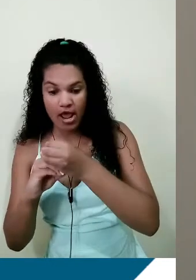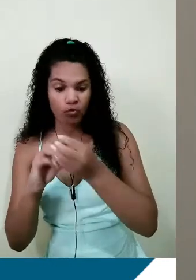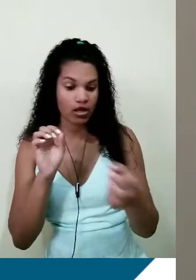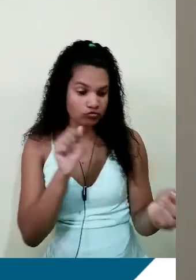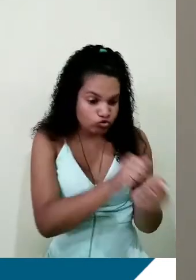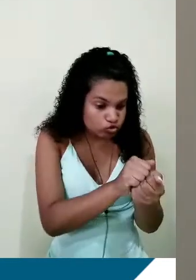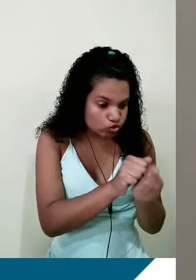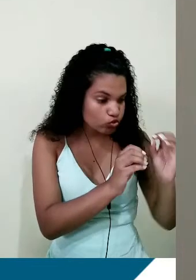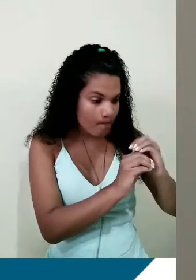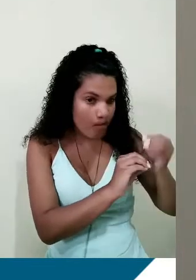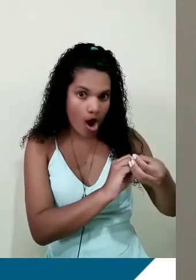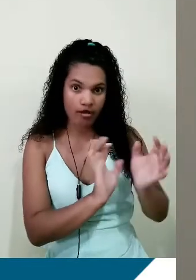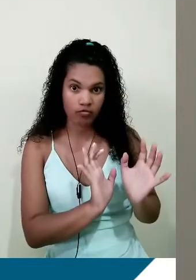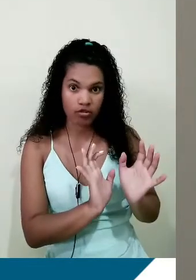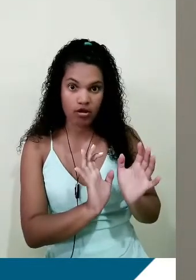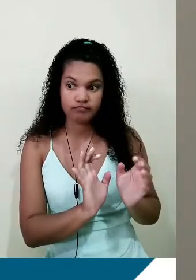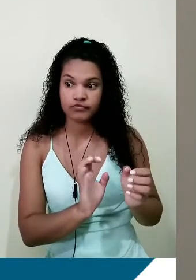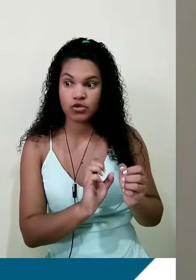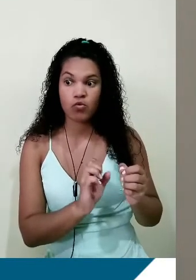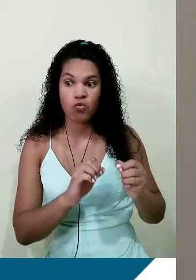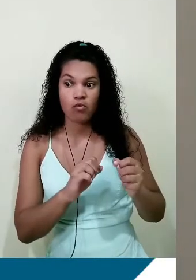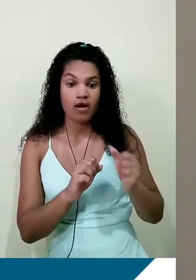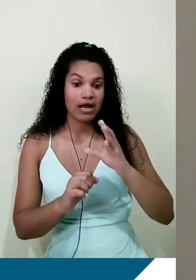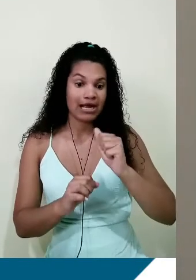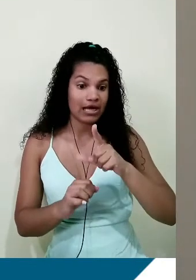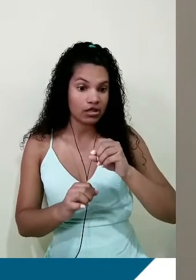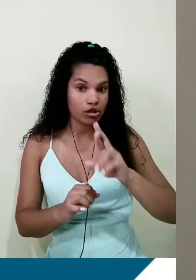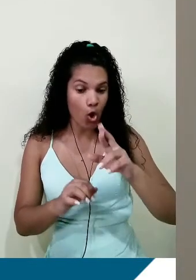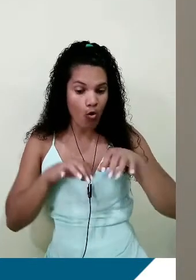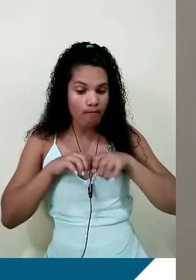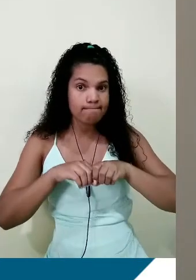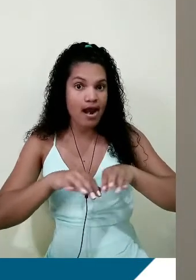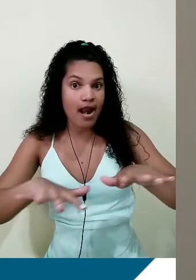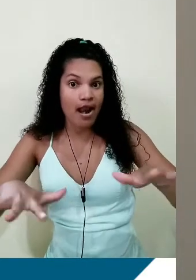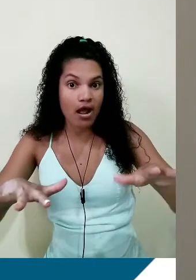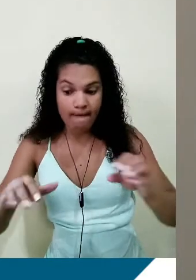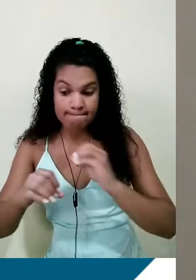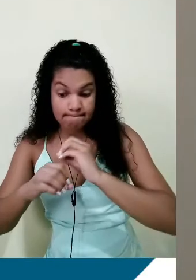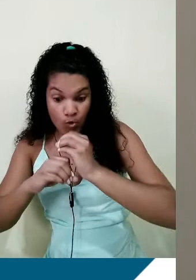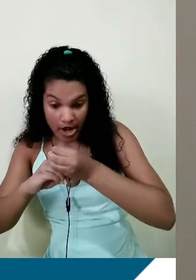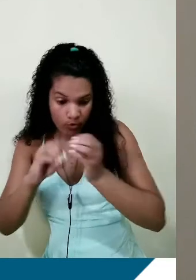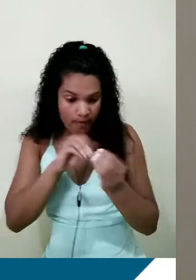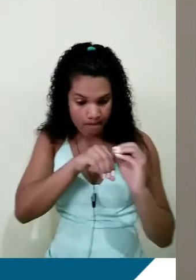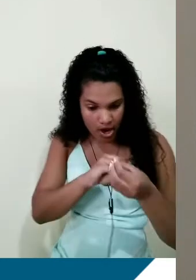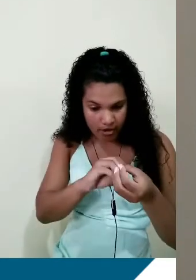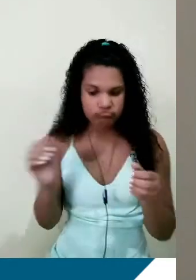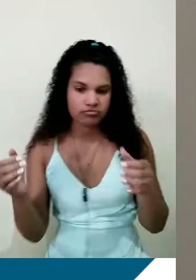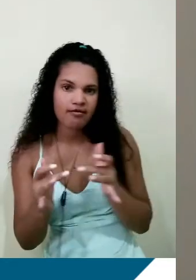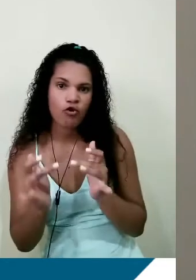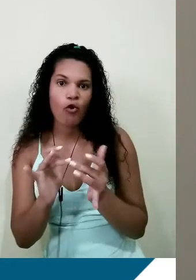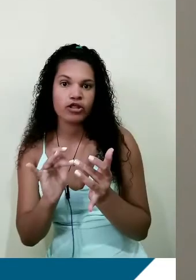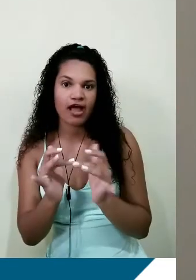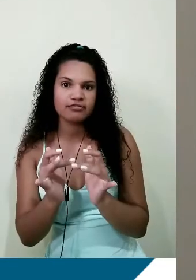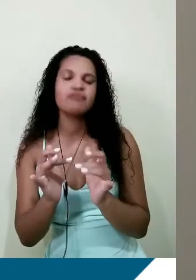vai fluindo em uma para outra. A gente tem, então, aqui o